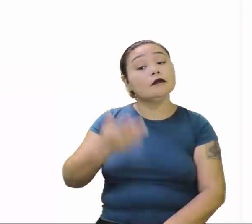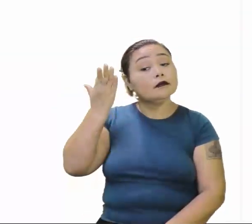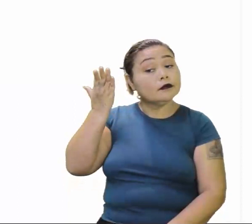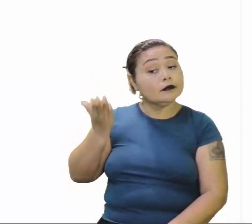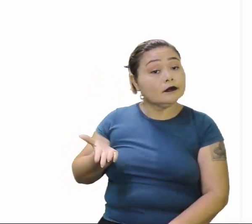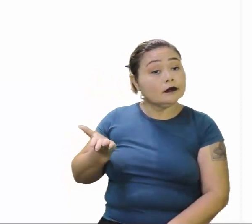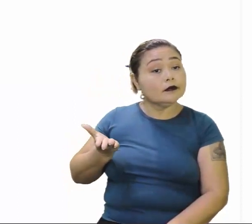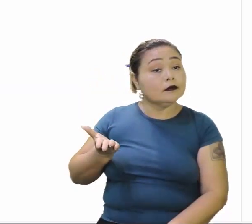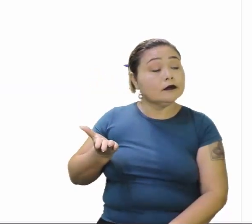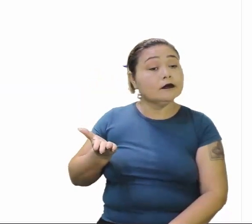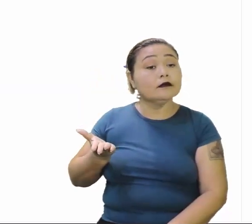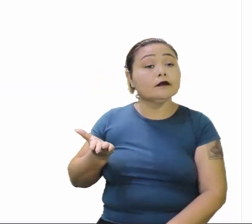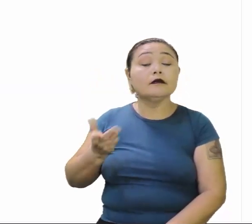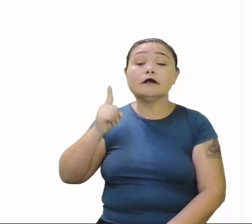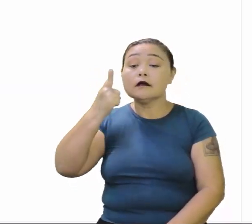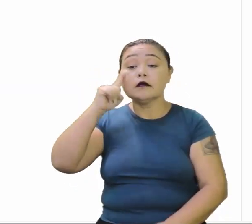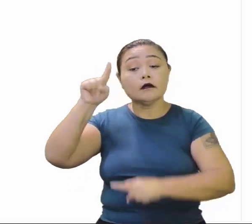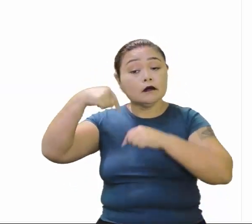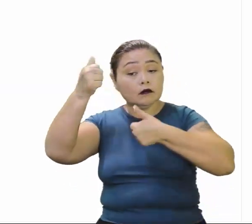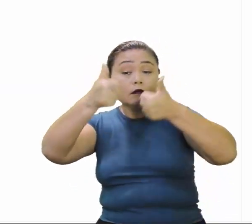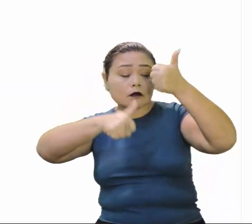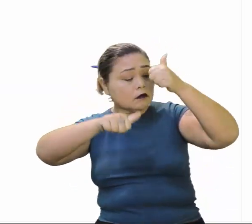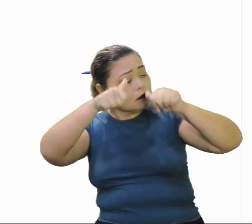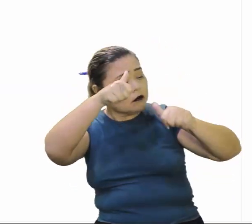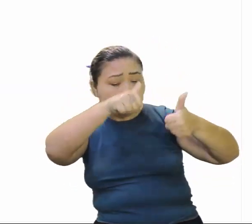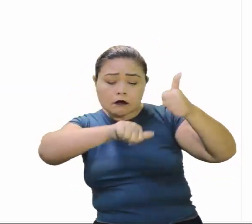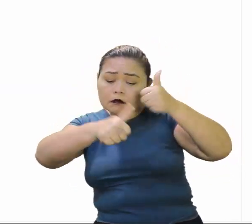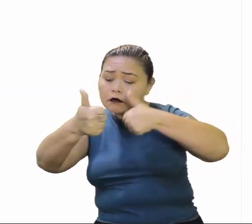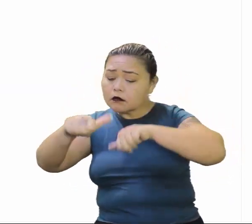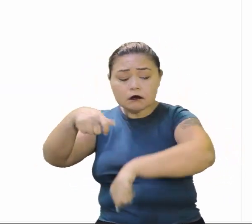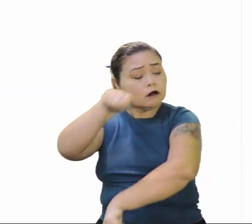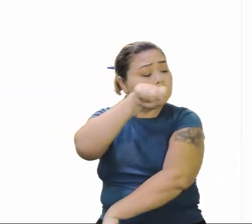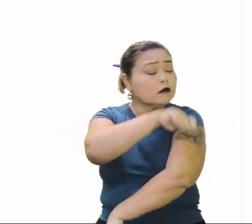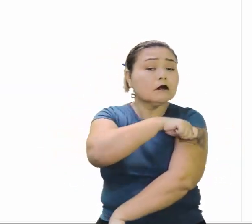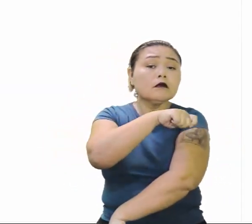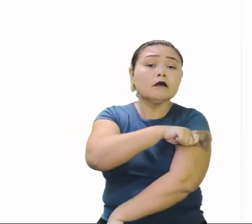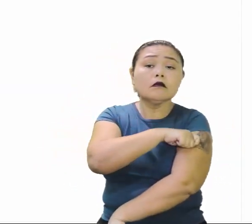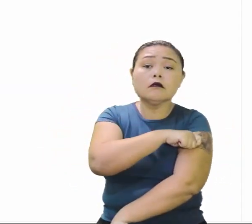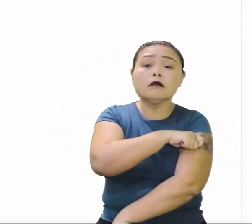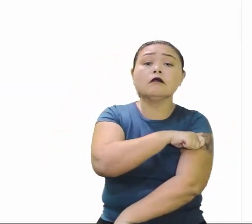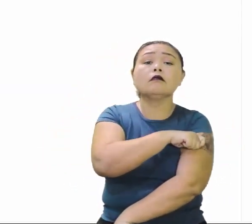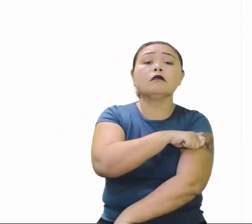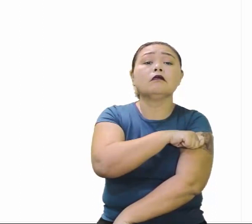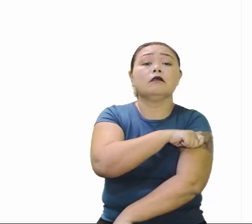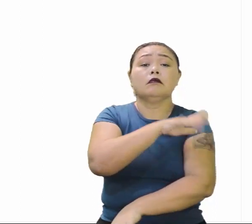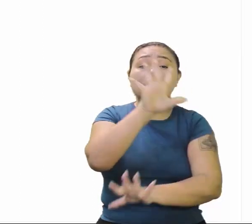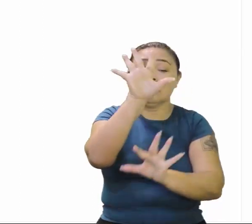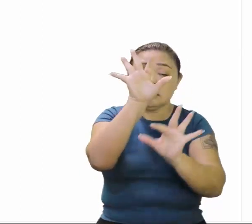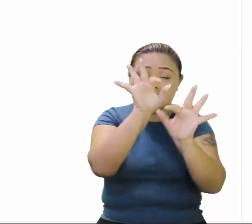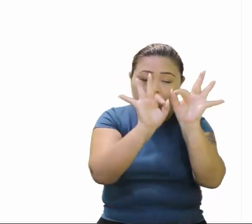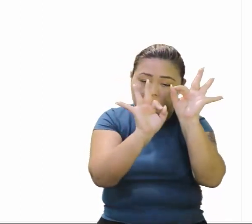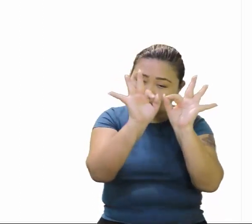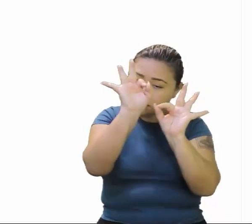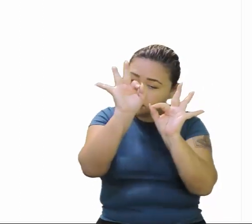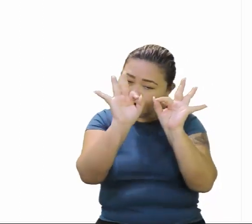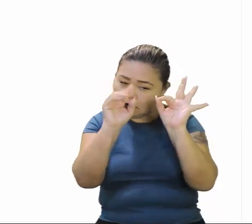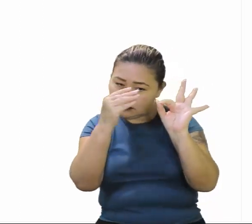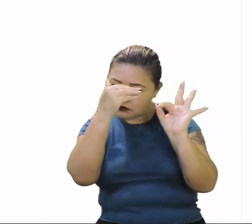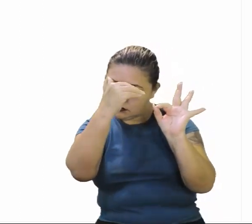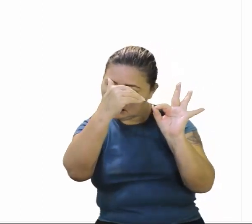disso, após a análise, os alunos ordenaram, ou seja, colocaram na